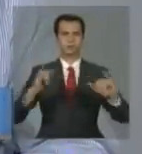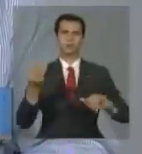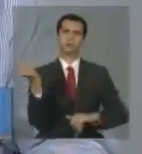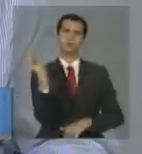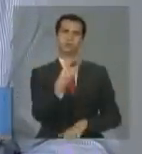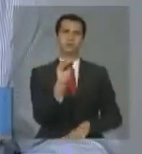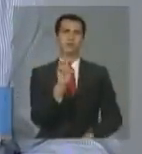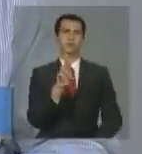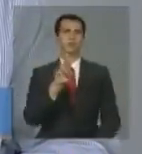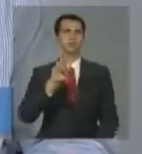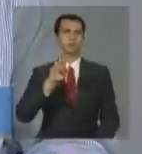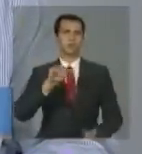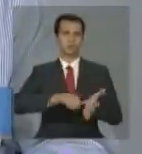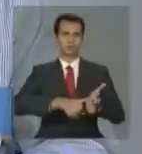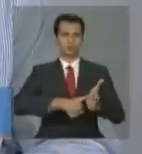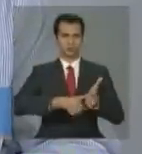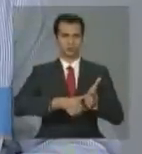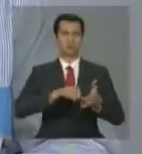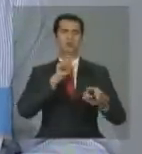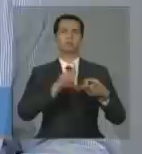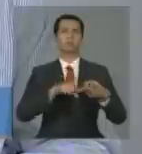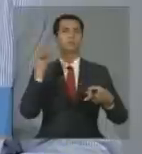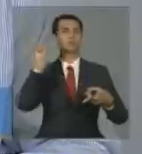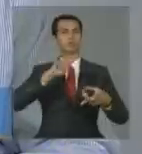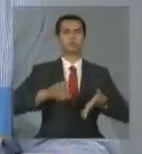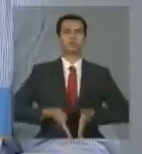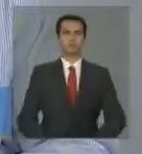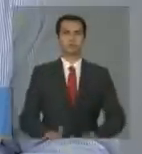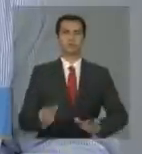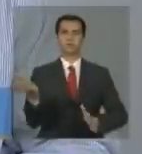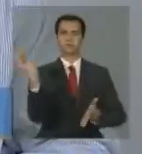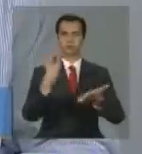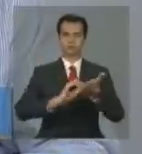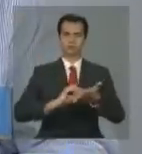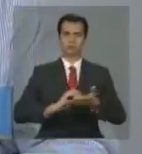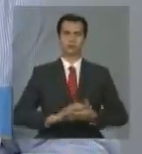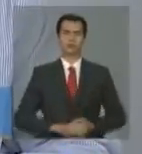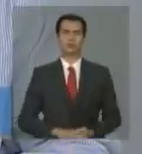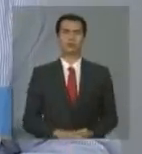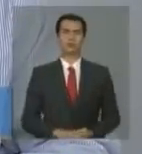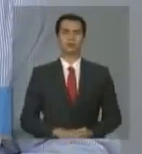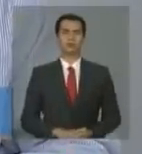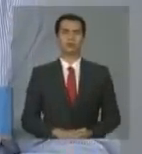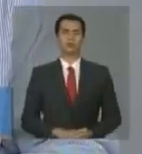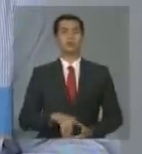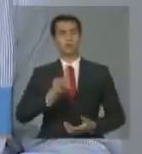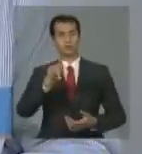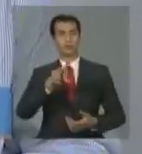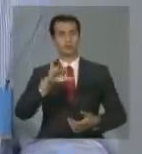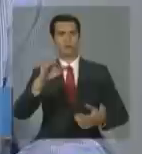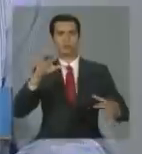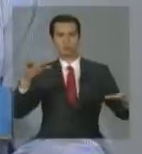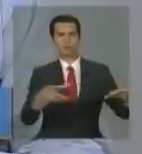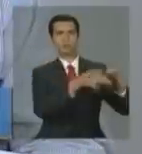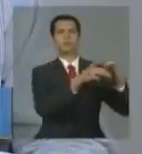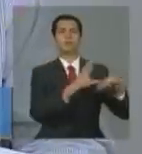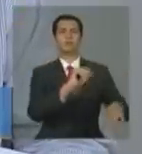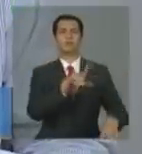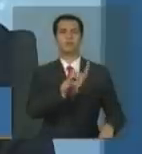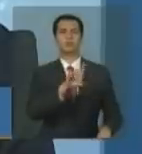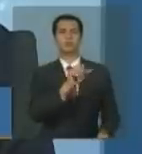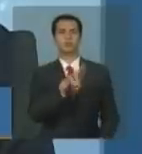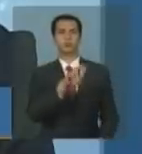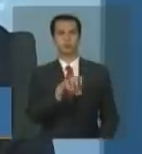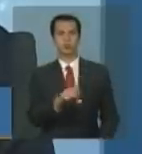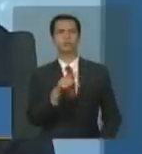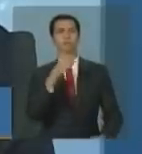RG, isso é da sua data de nascimento, que o sistema vai confrontar com a informação do cadastro sua e vai dar um ok para ele validar que ele é ele